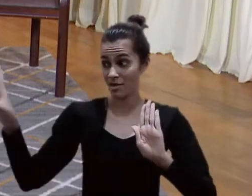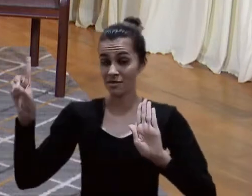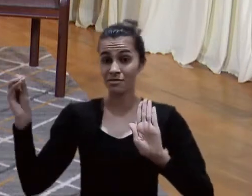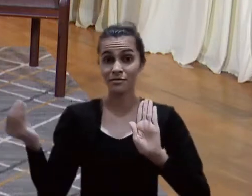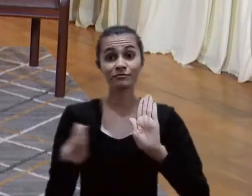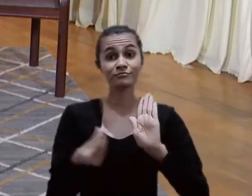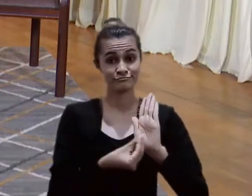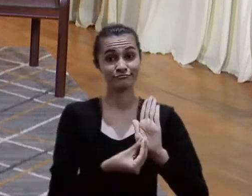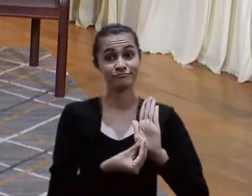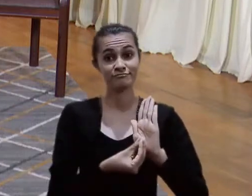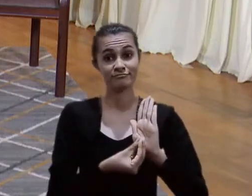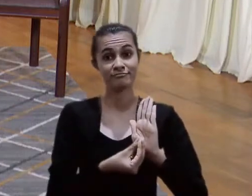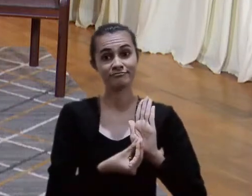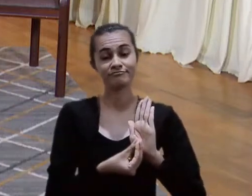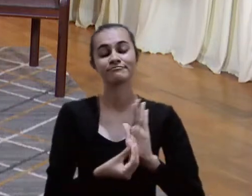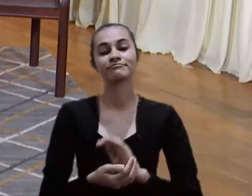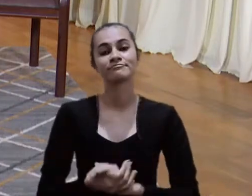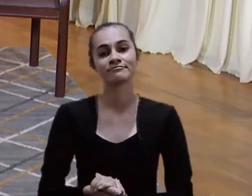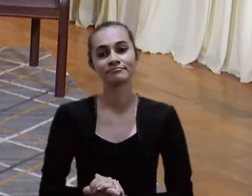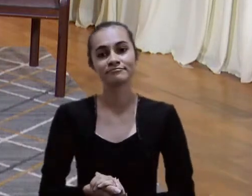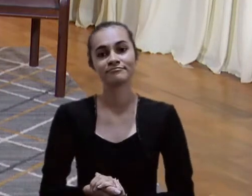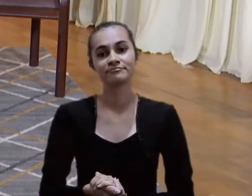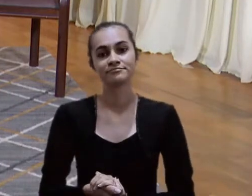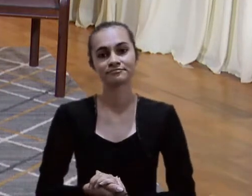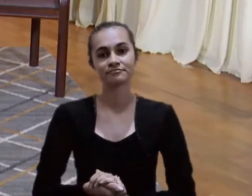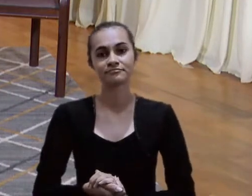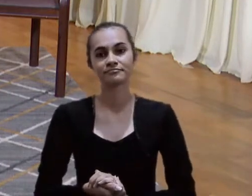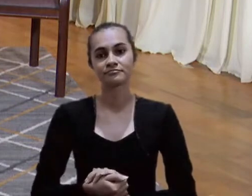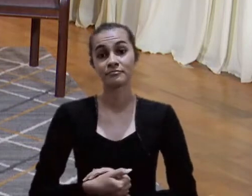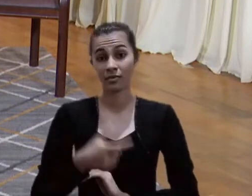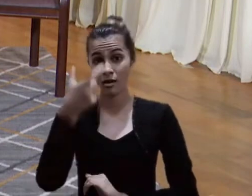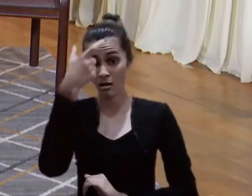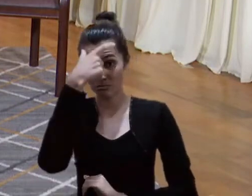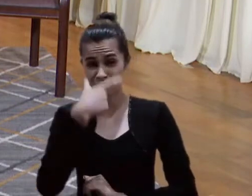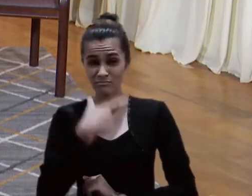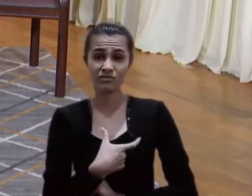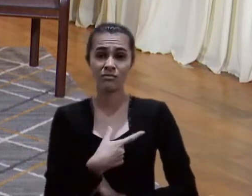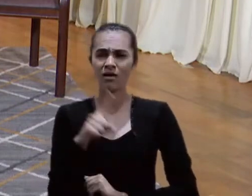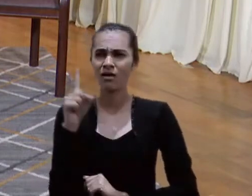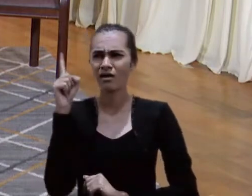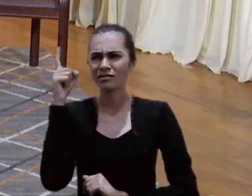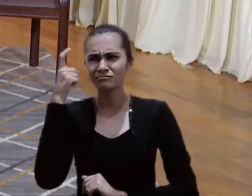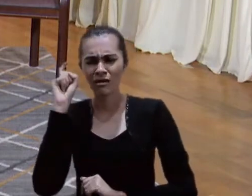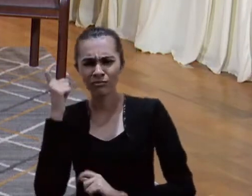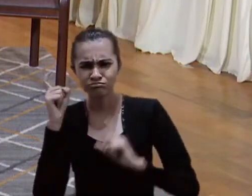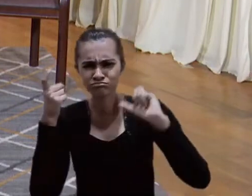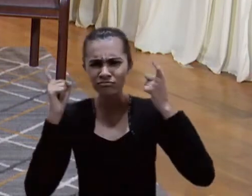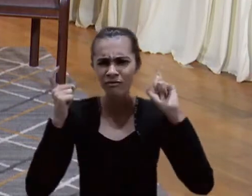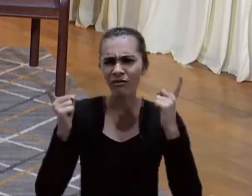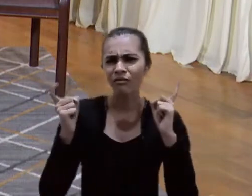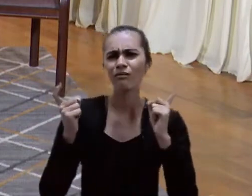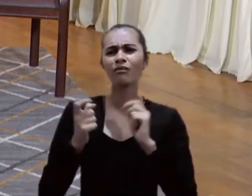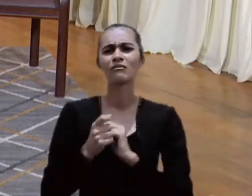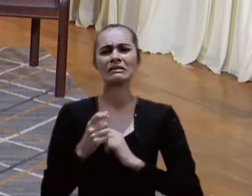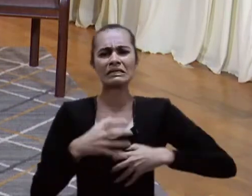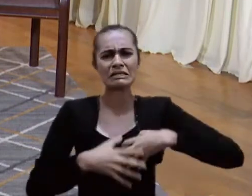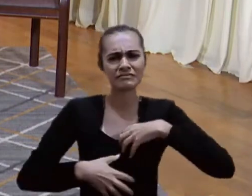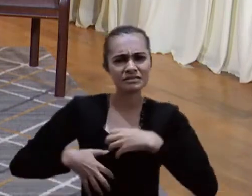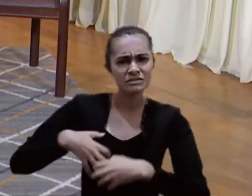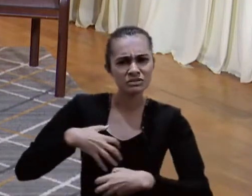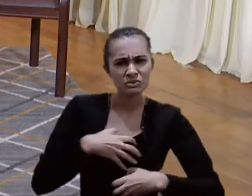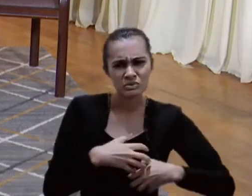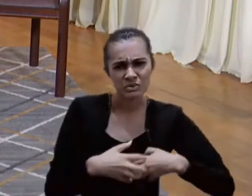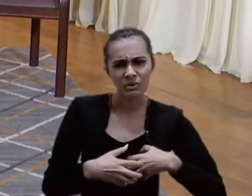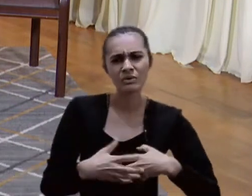desfalecida, duvidosa e tremente. Que os que andam lamentosamente na presença